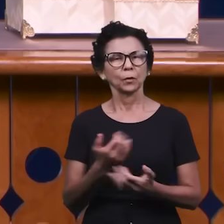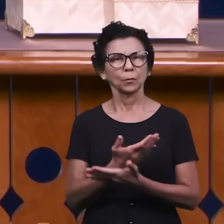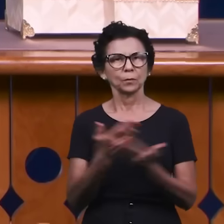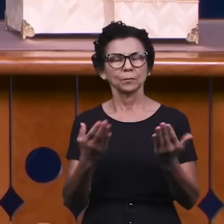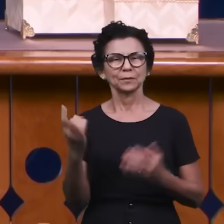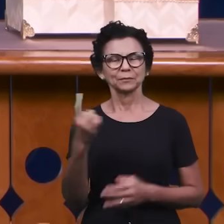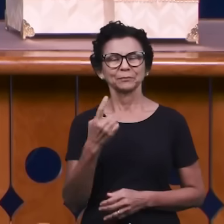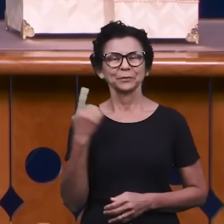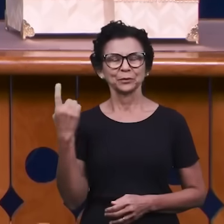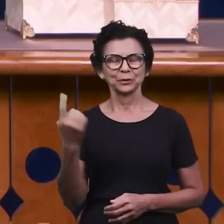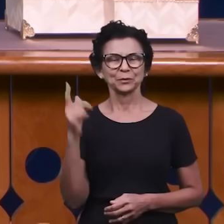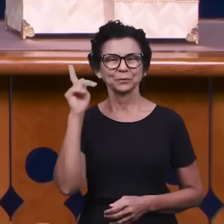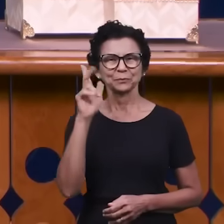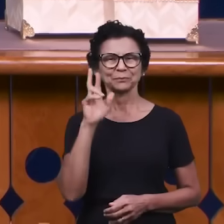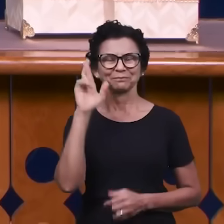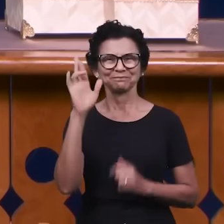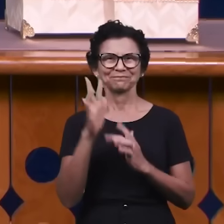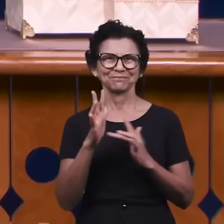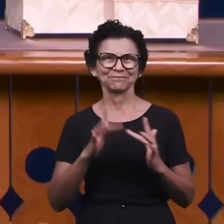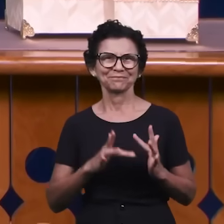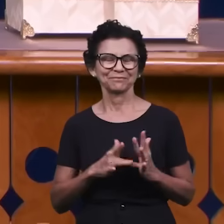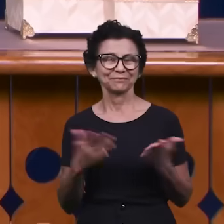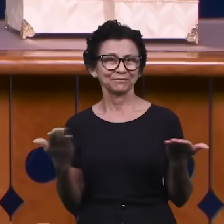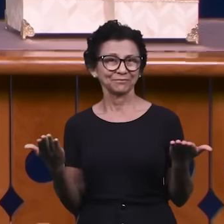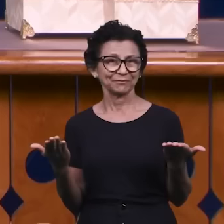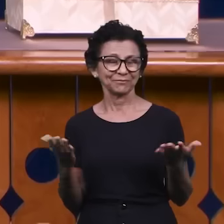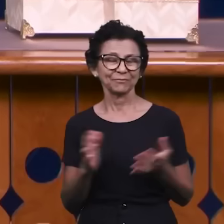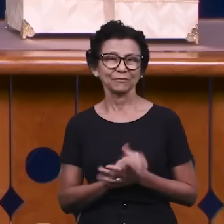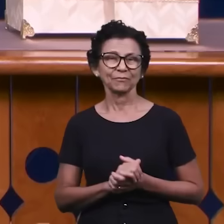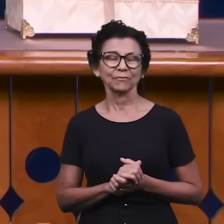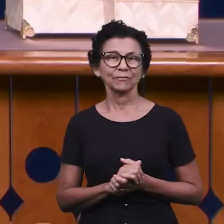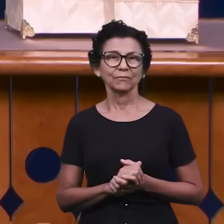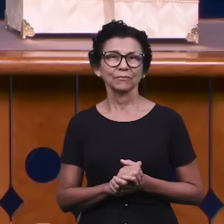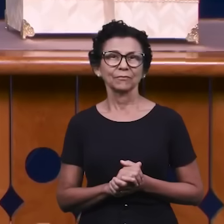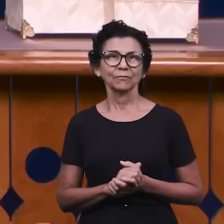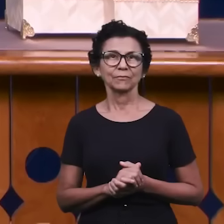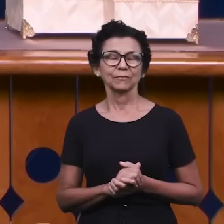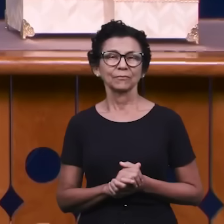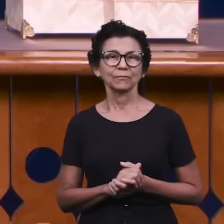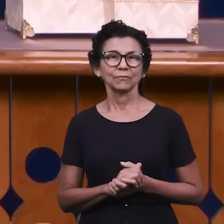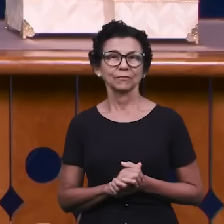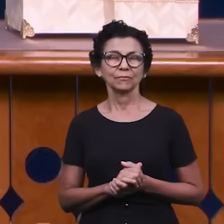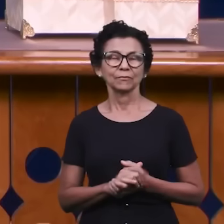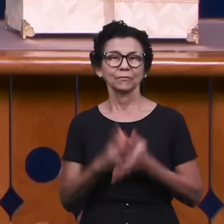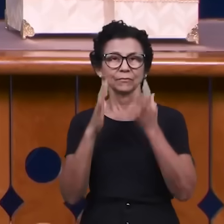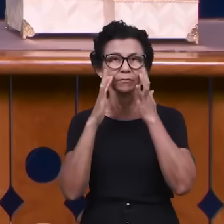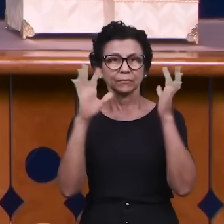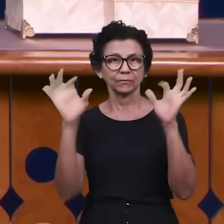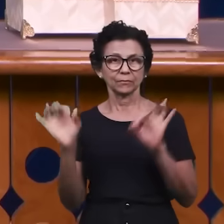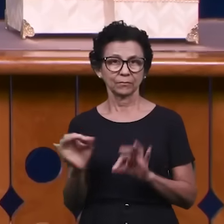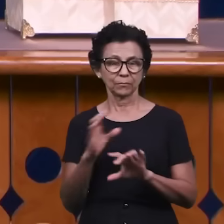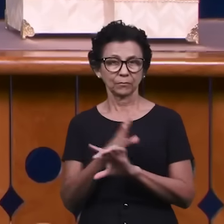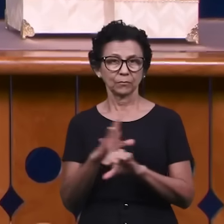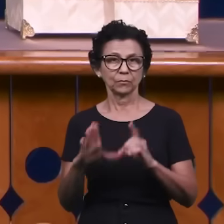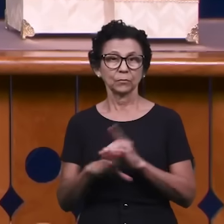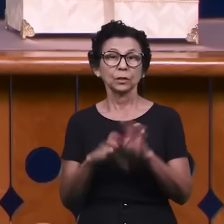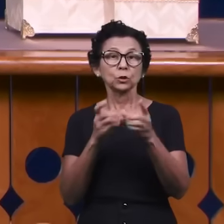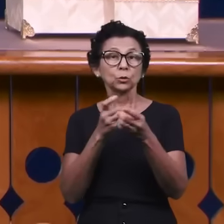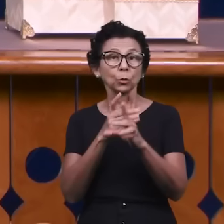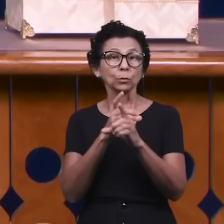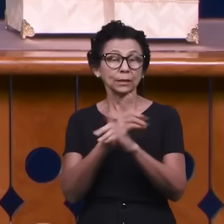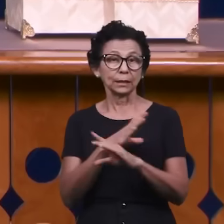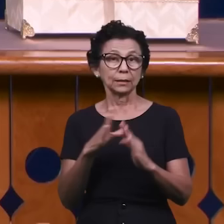Nós saudamos todos os irmãos com a paz do Senhor Jesus. Este é o culto doutrinário da Igreja Cristã Maranata. Nós estamos